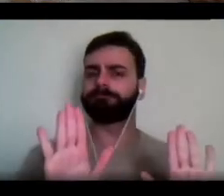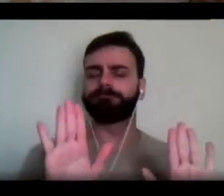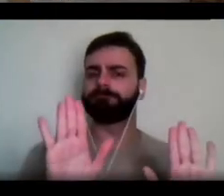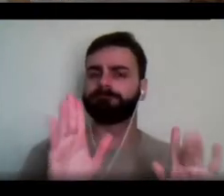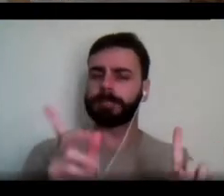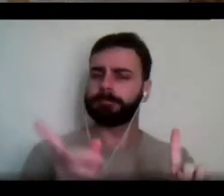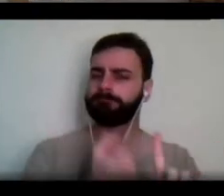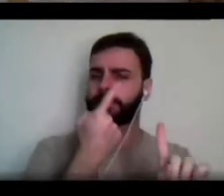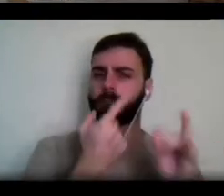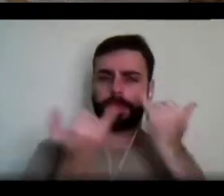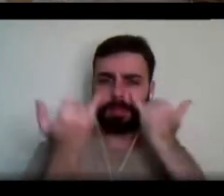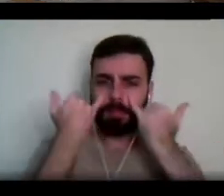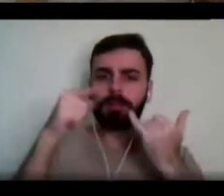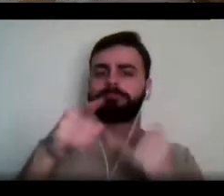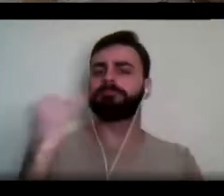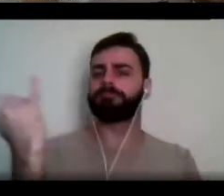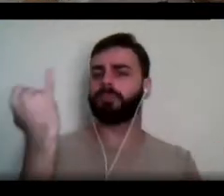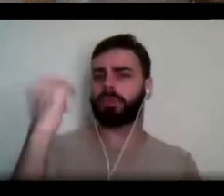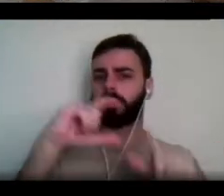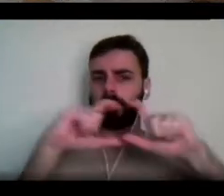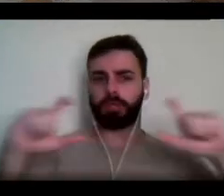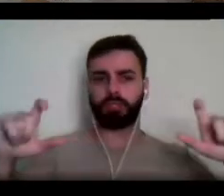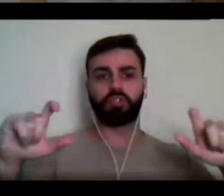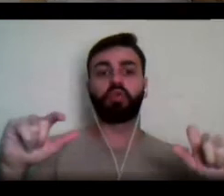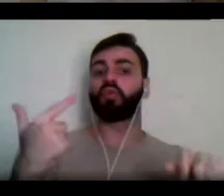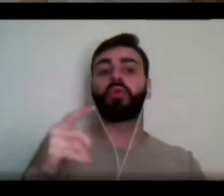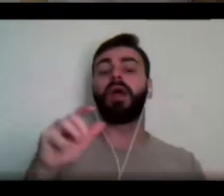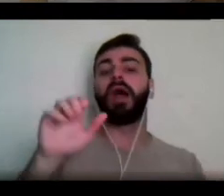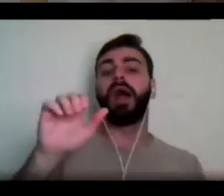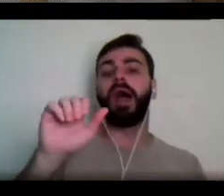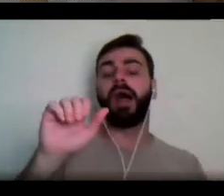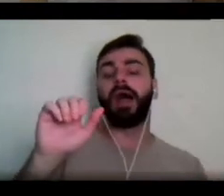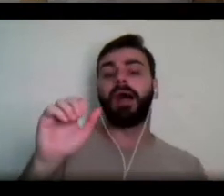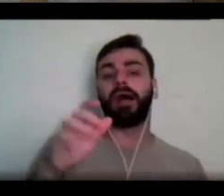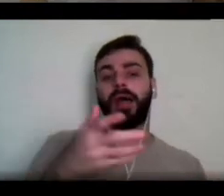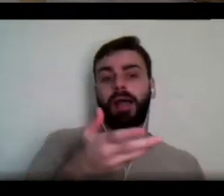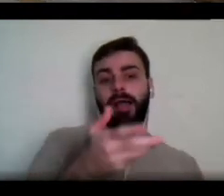importante. Eu não tenho mais um alfa, desculpa.